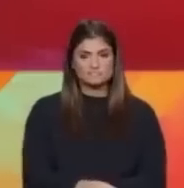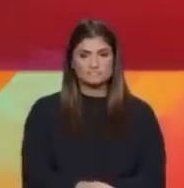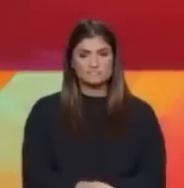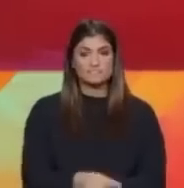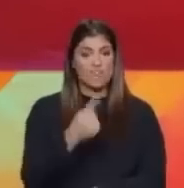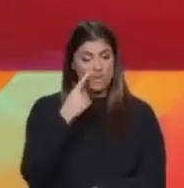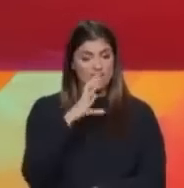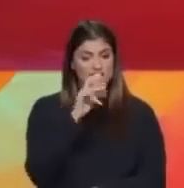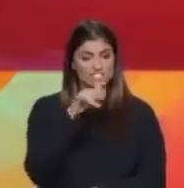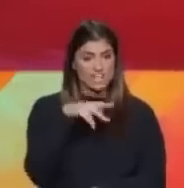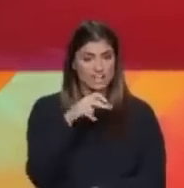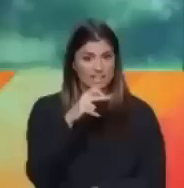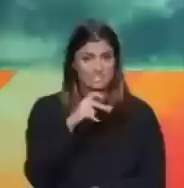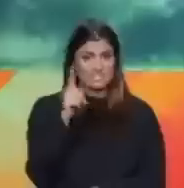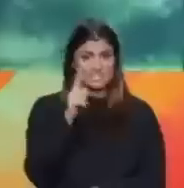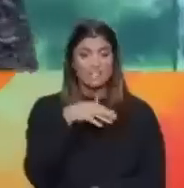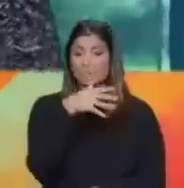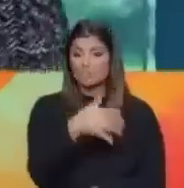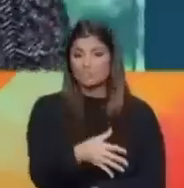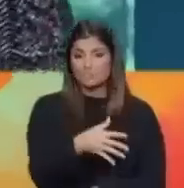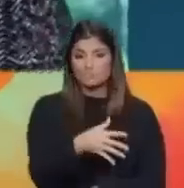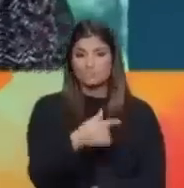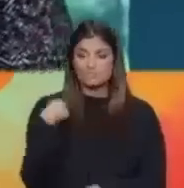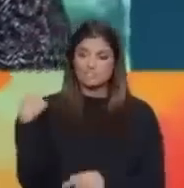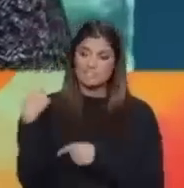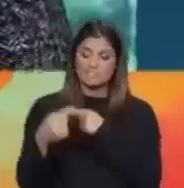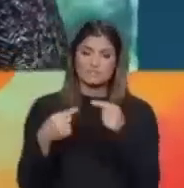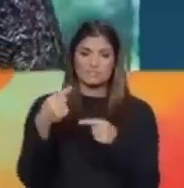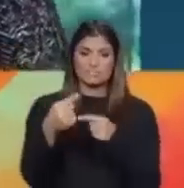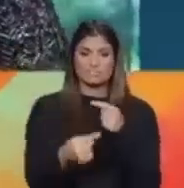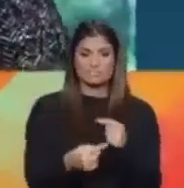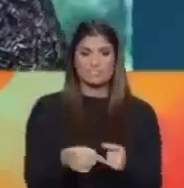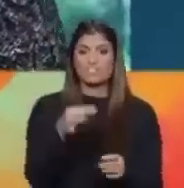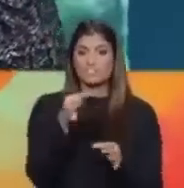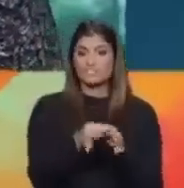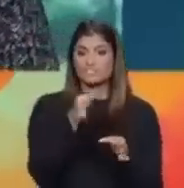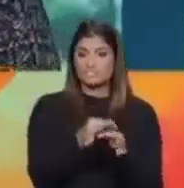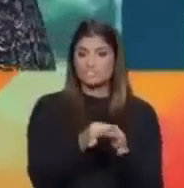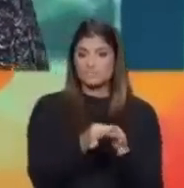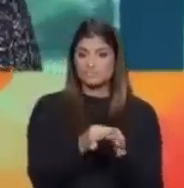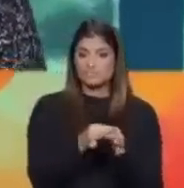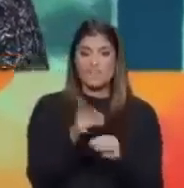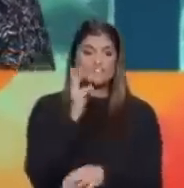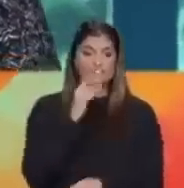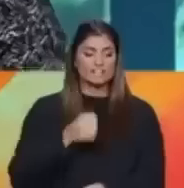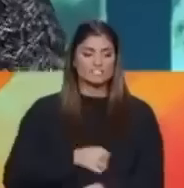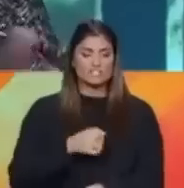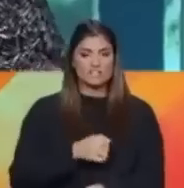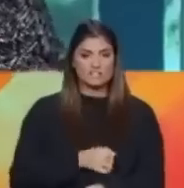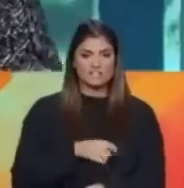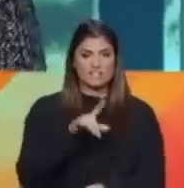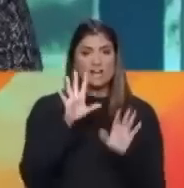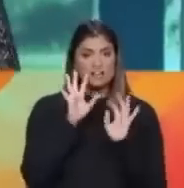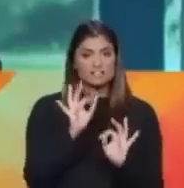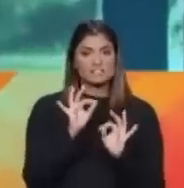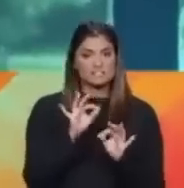Olha, Cristiana Sá, digo isto, são tradições. Celebramos a fé cristã,